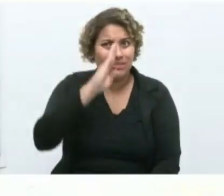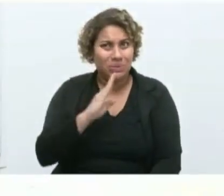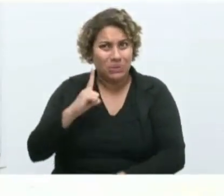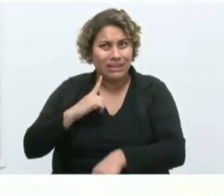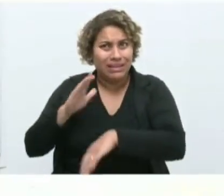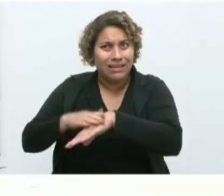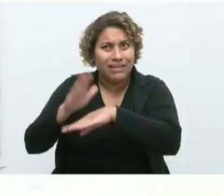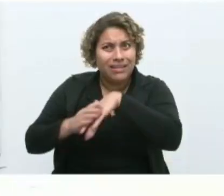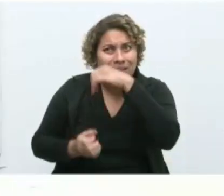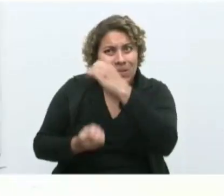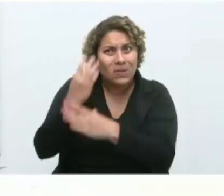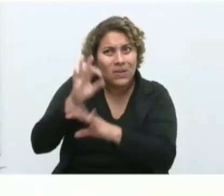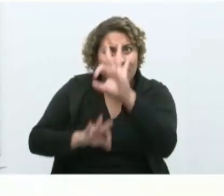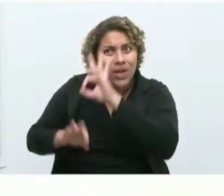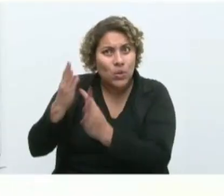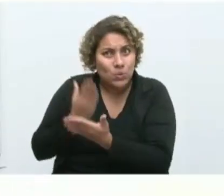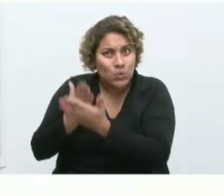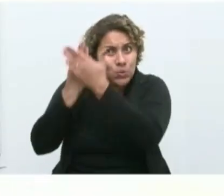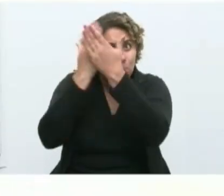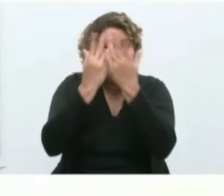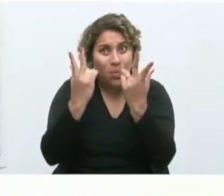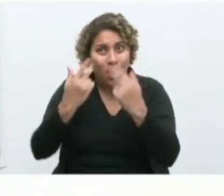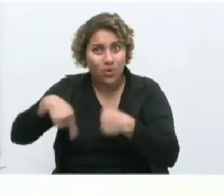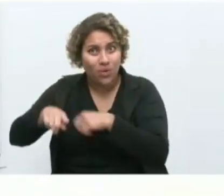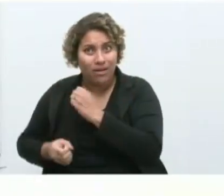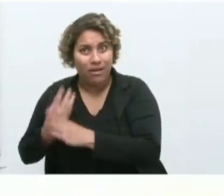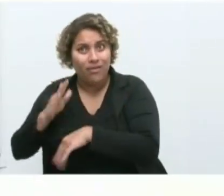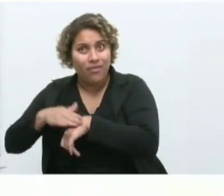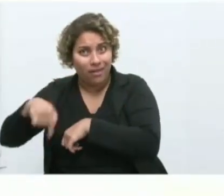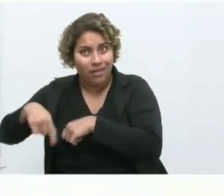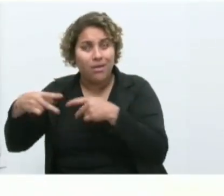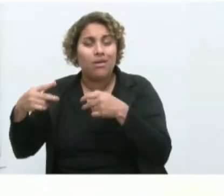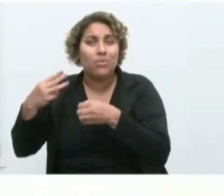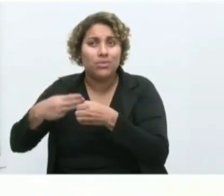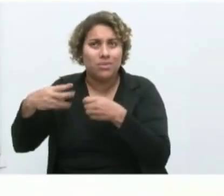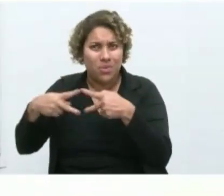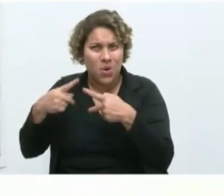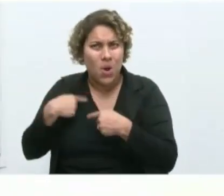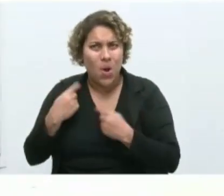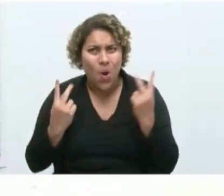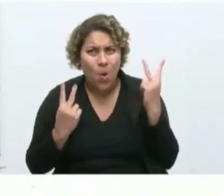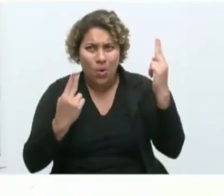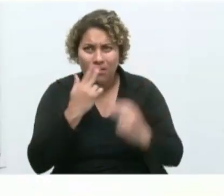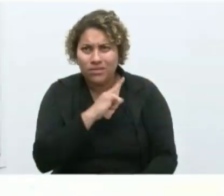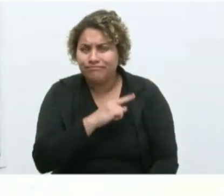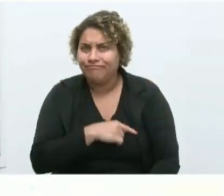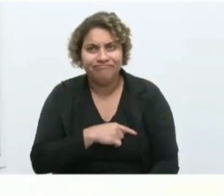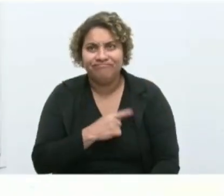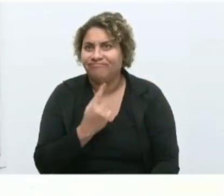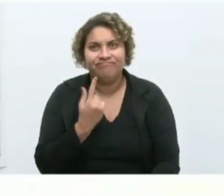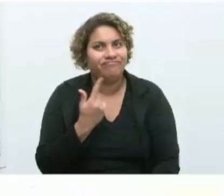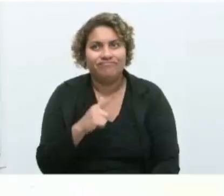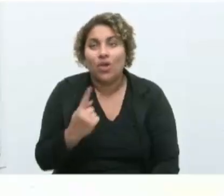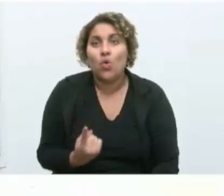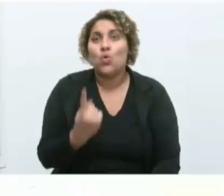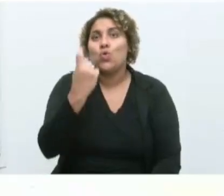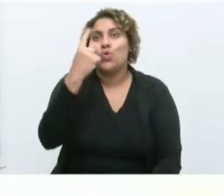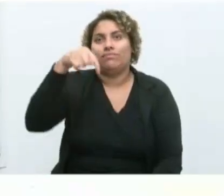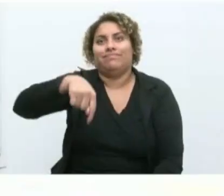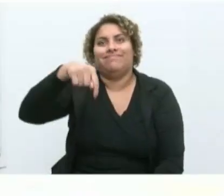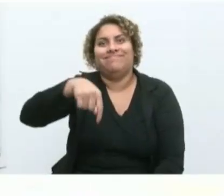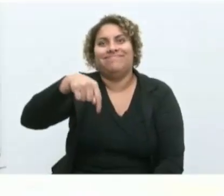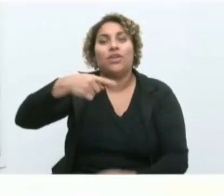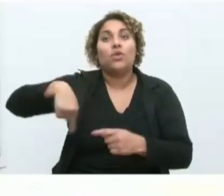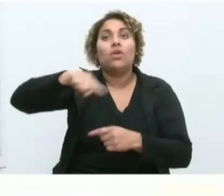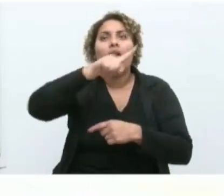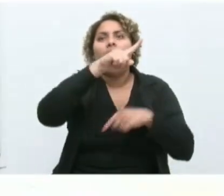elaborado um estudo tão completo como nós aqui fizemos na Câmara Municipal de Paulínia. O que os caras estão discutindo em Brasília hoje, a gente discutiu há